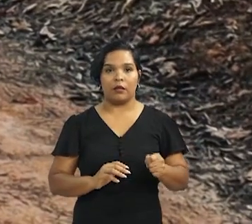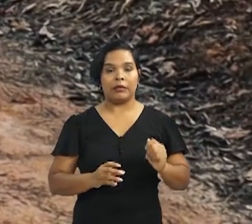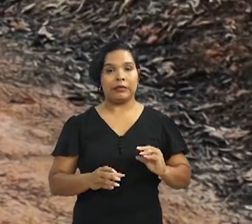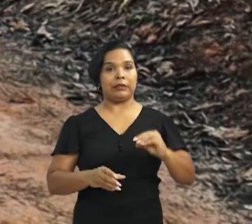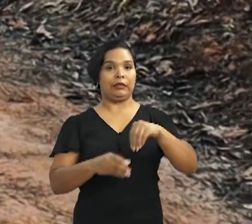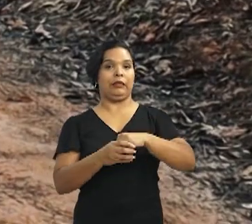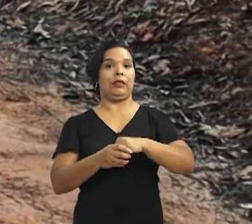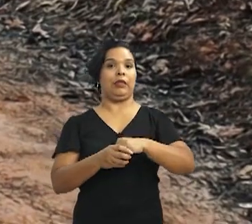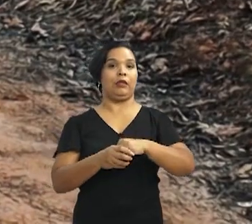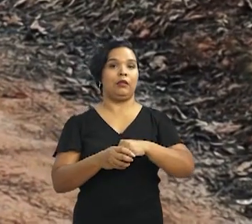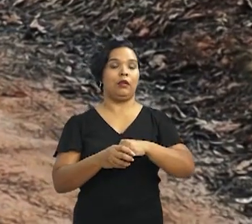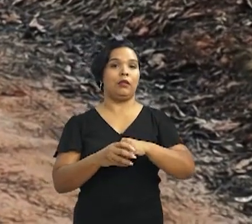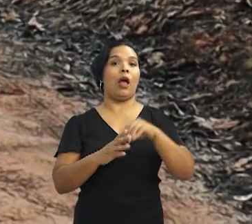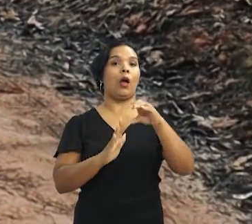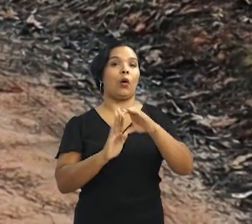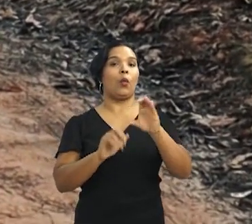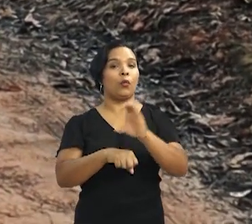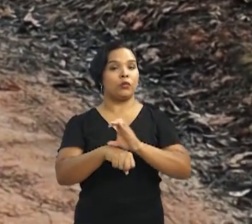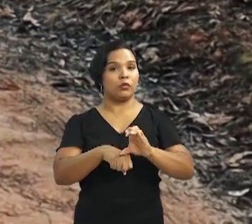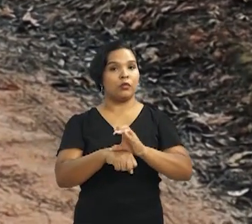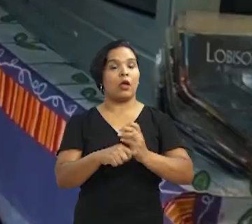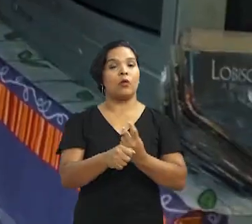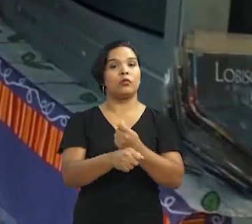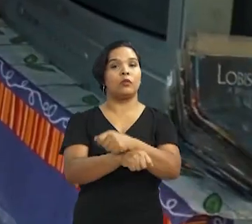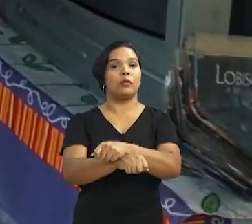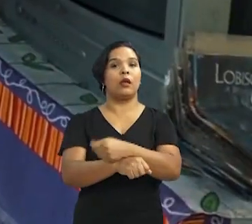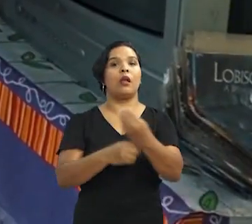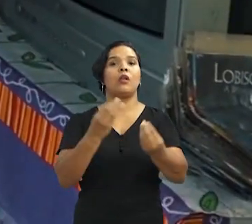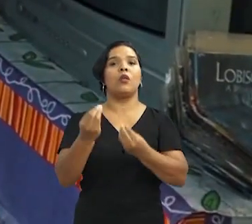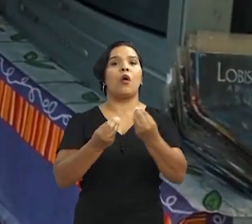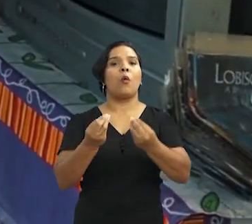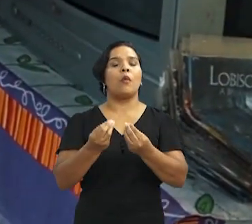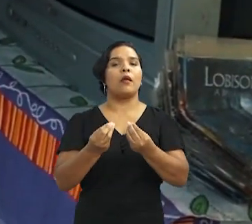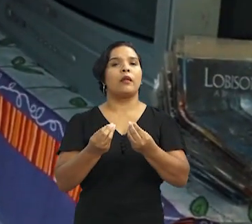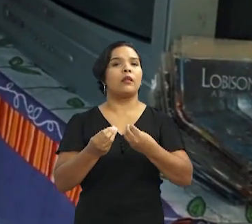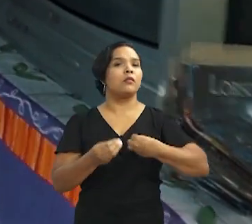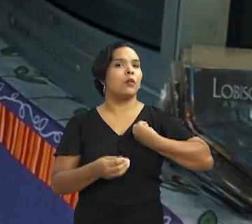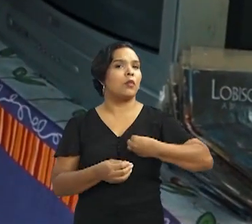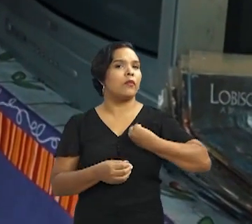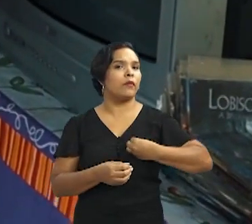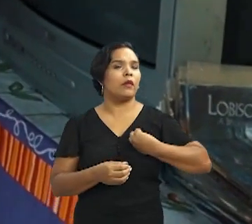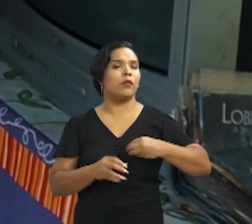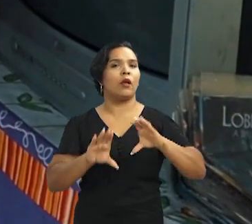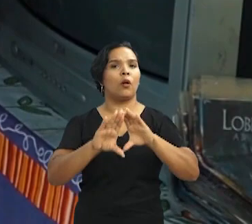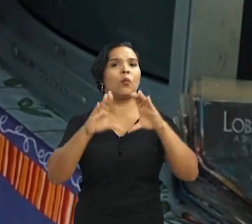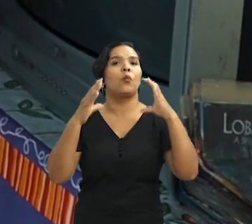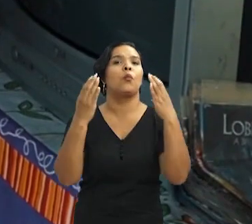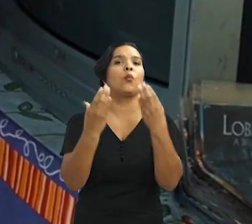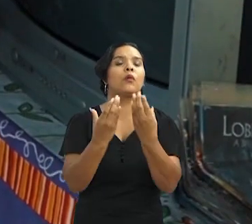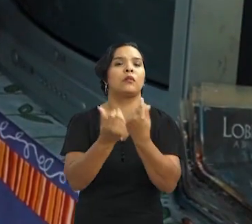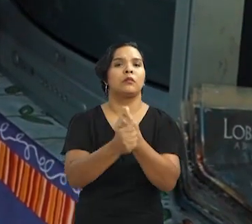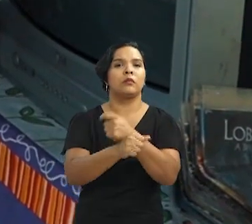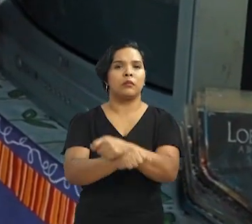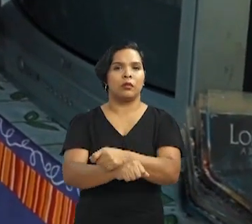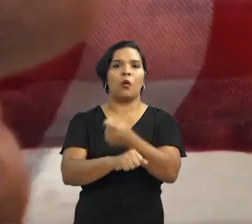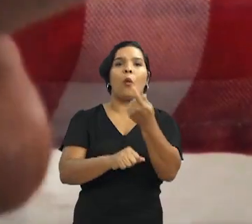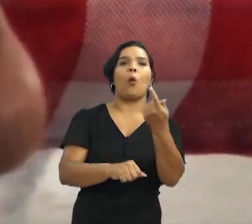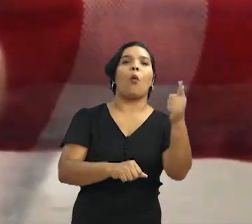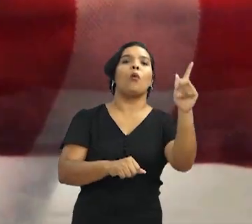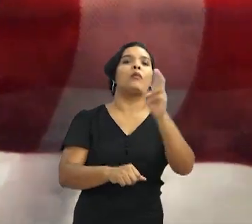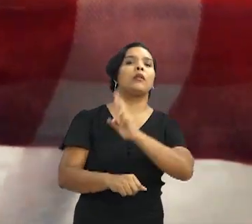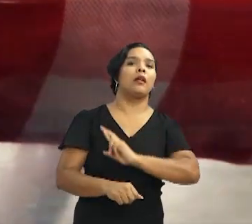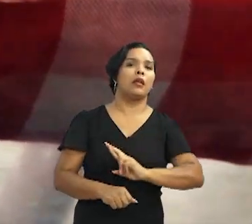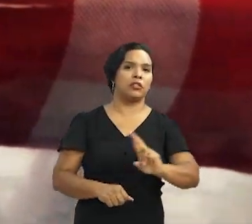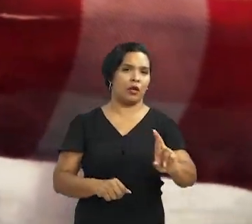religião de matriz africana, que está muito intrínseca na história da constituição dos quilombos, e como é que resiste, como é que sobrevive uma